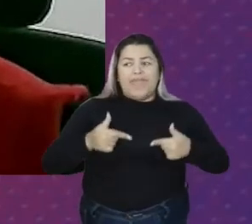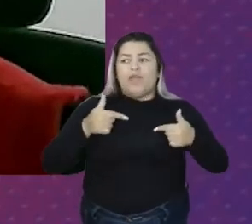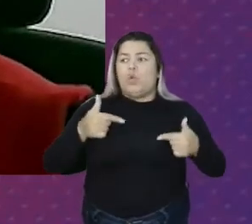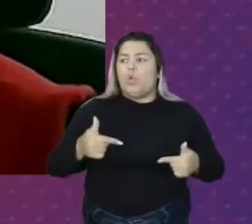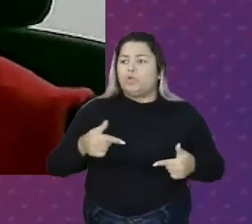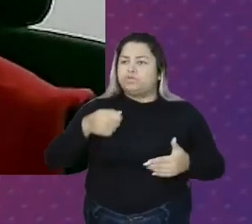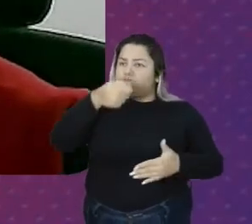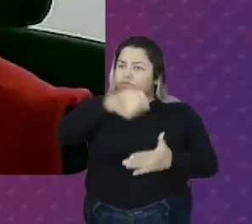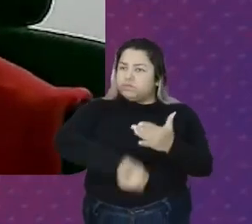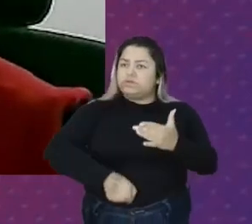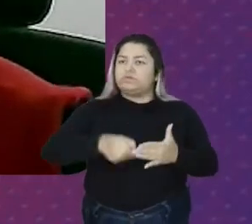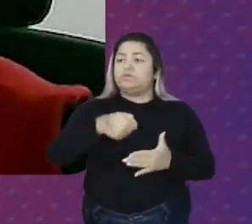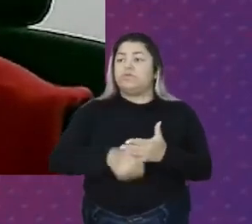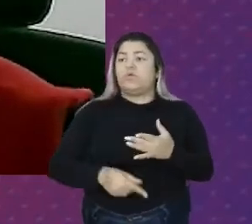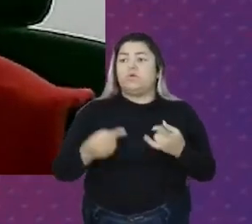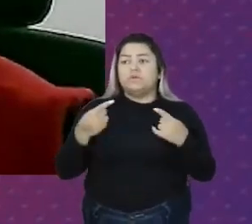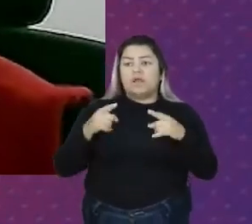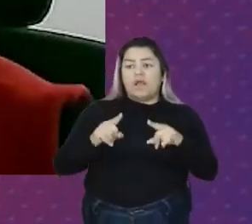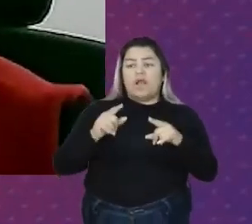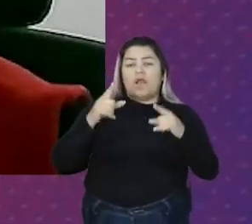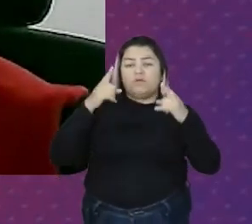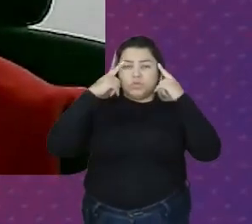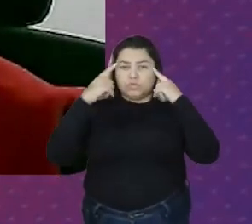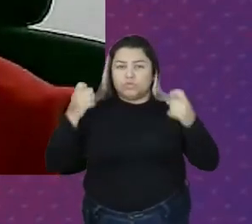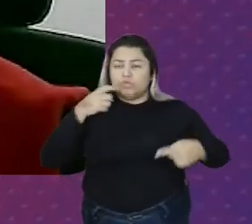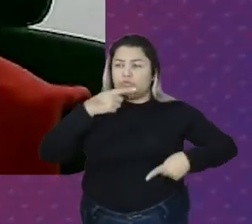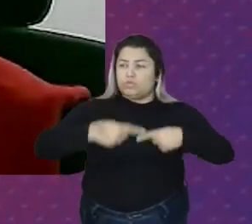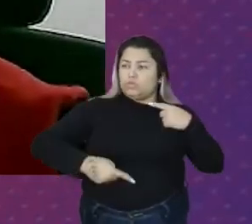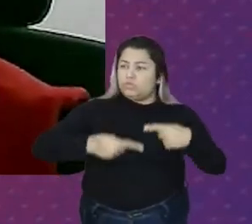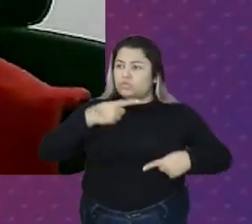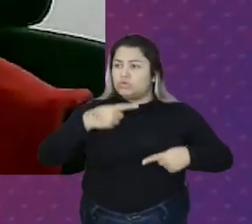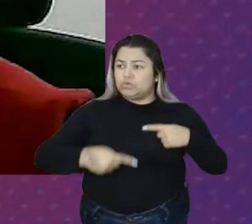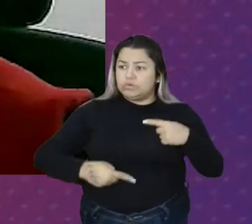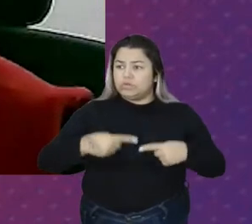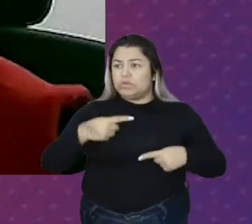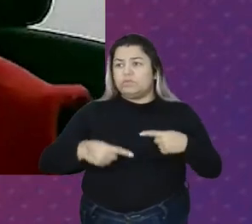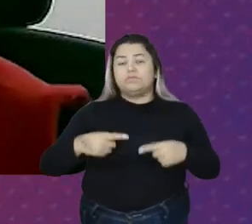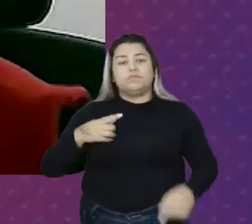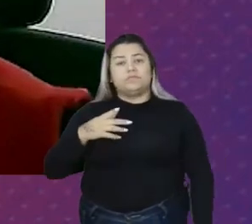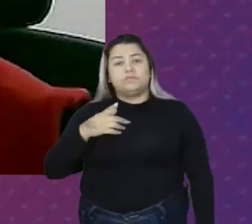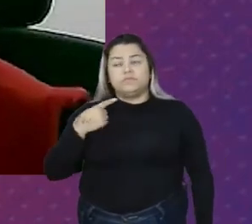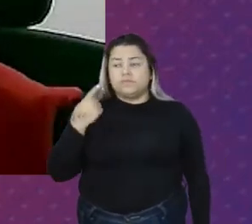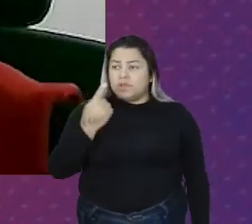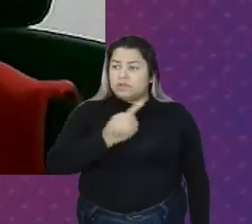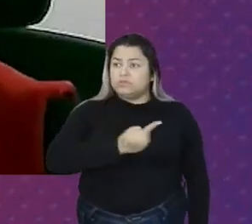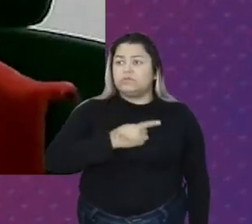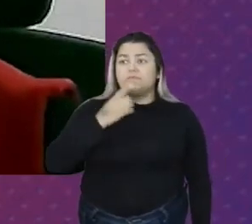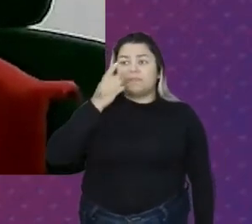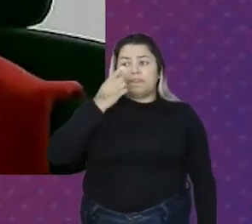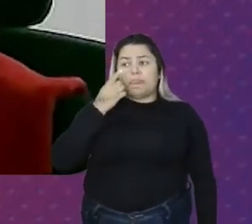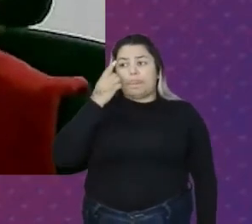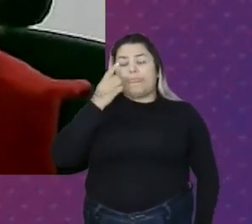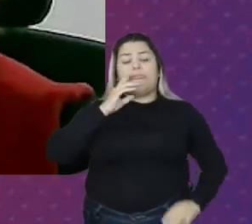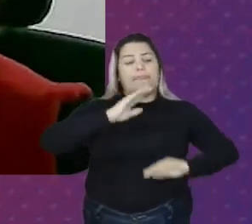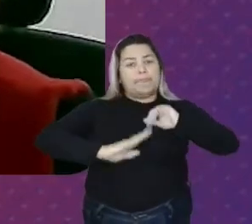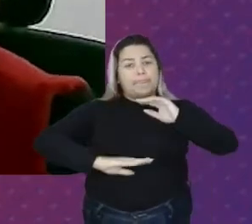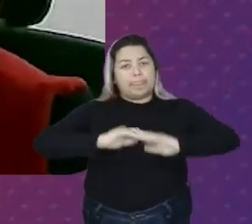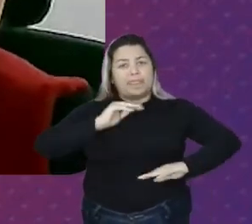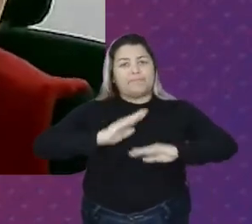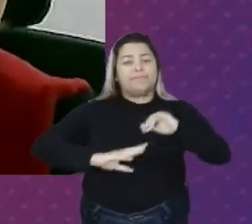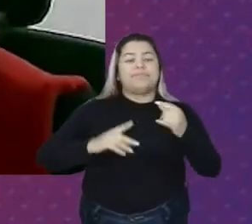contra a violência política de gênero para as nossas parlamentares, praticadas contra as